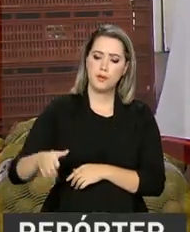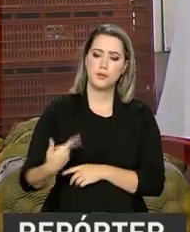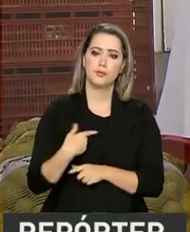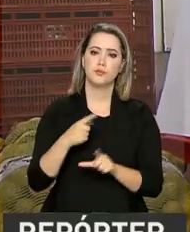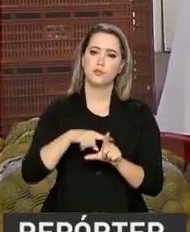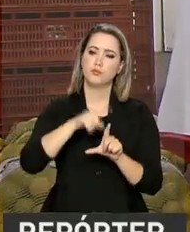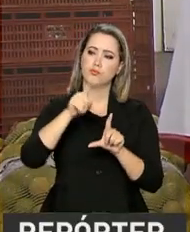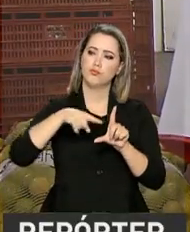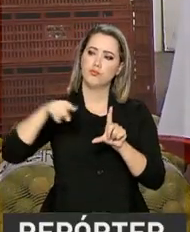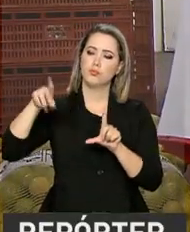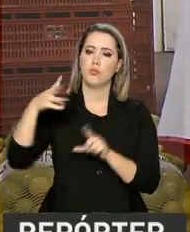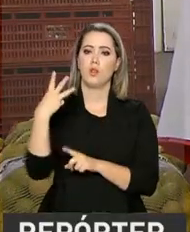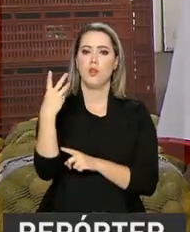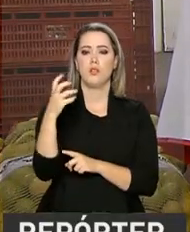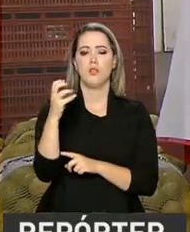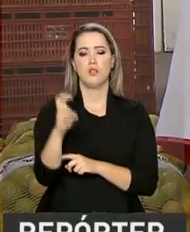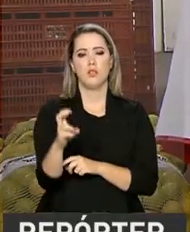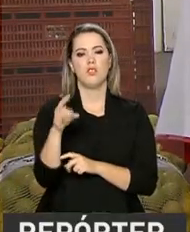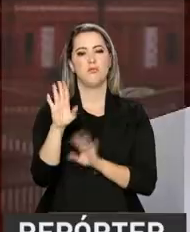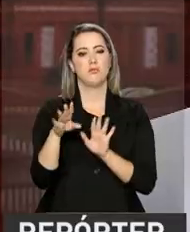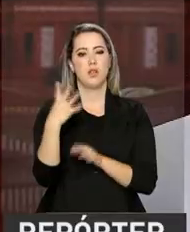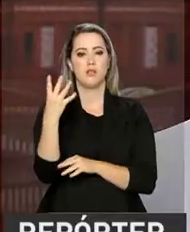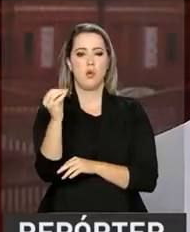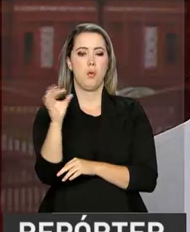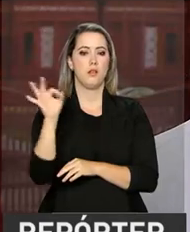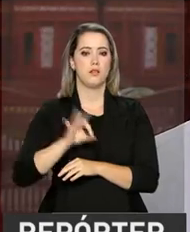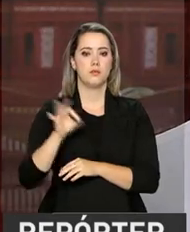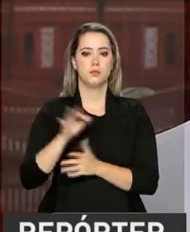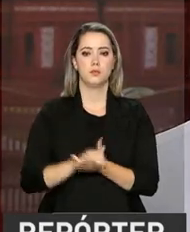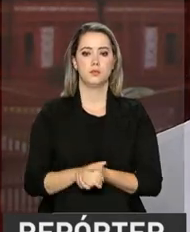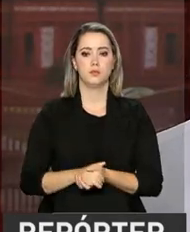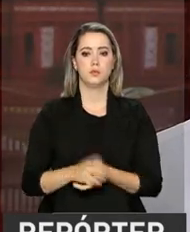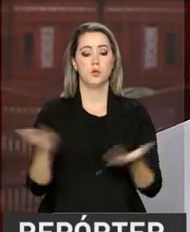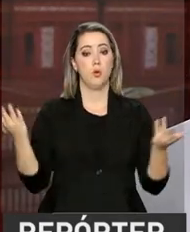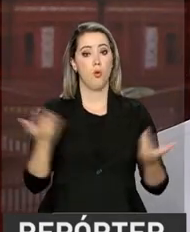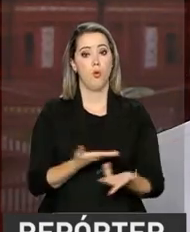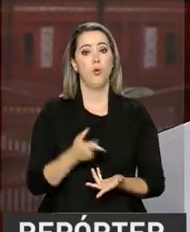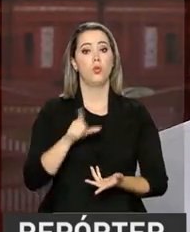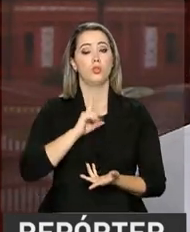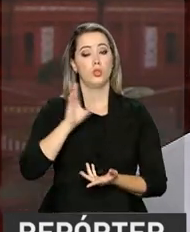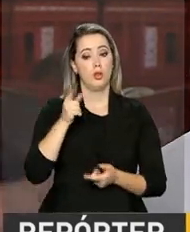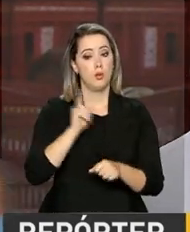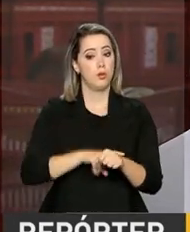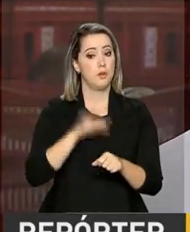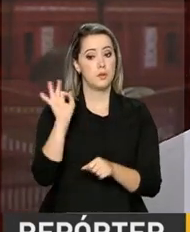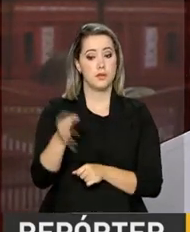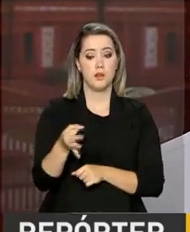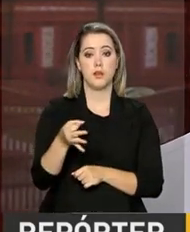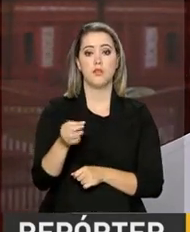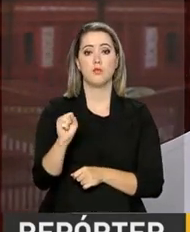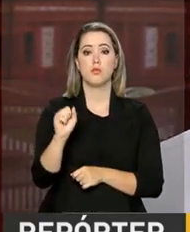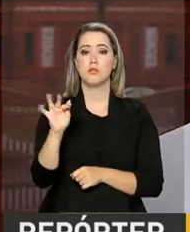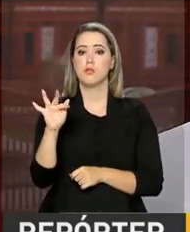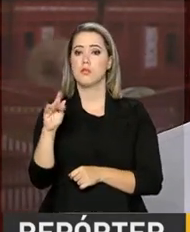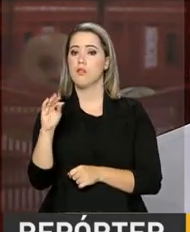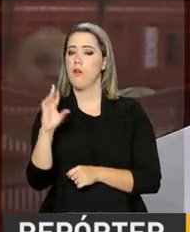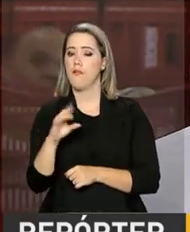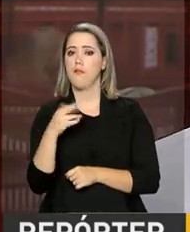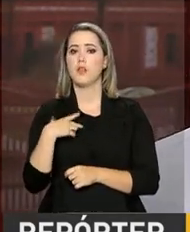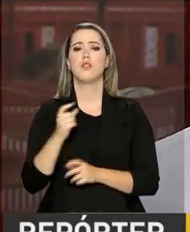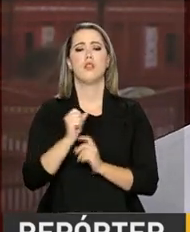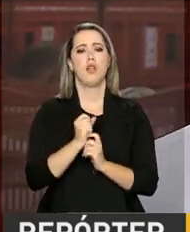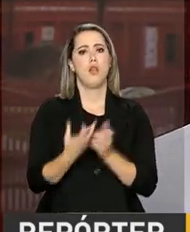oscilação entre 35% e 40%. Hoje nós temos uma safra, então hoje acontece, tem muita laranja que foi